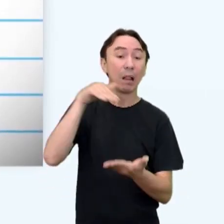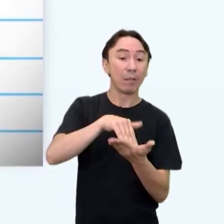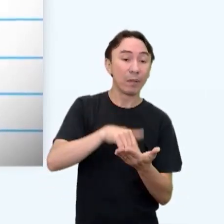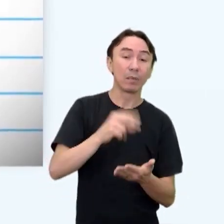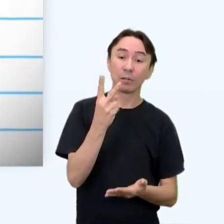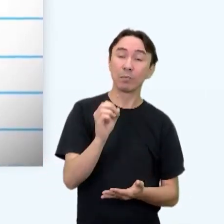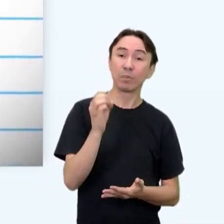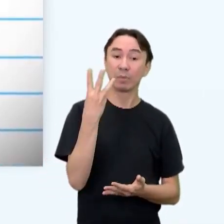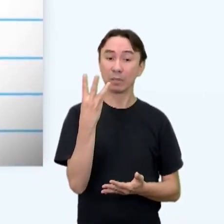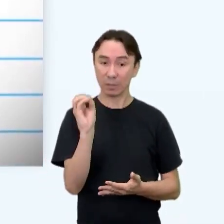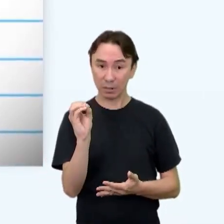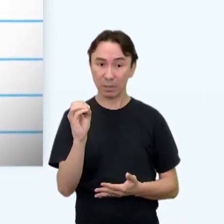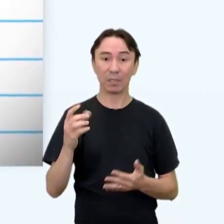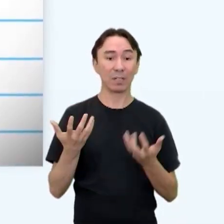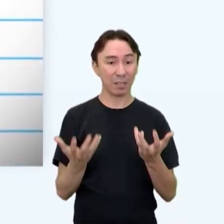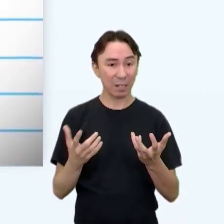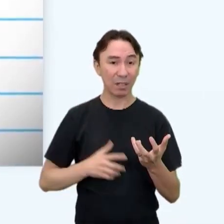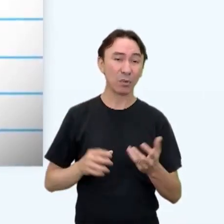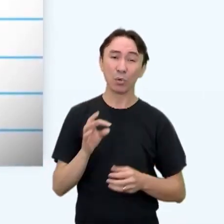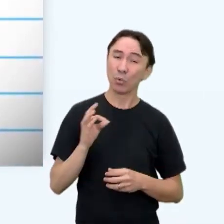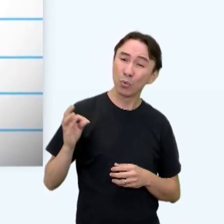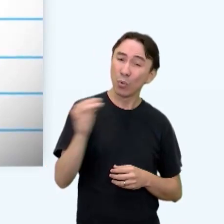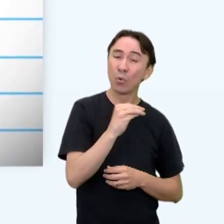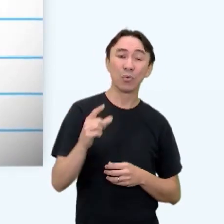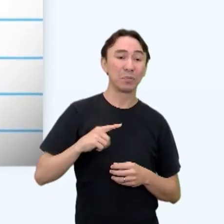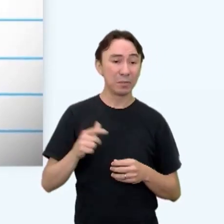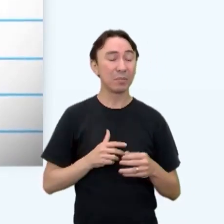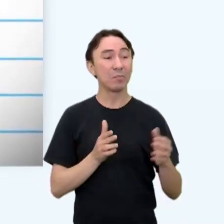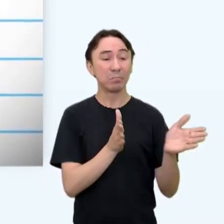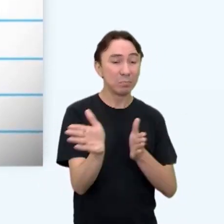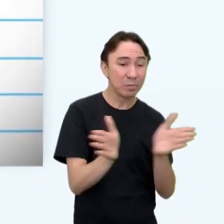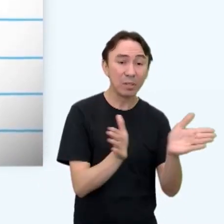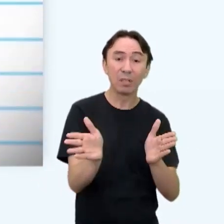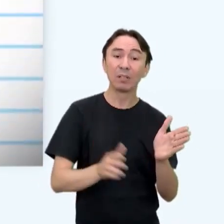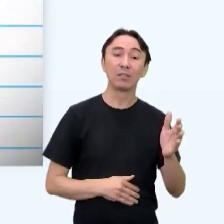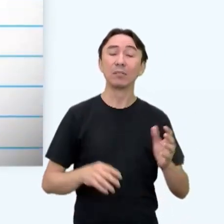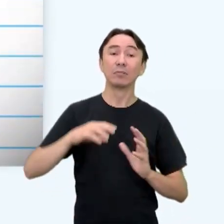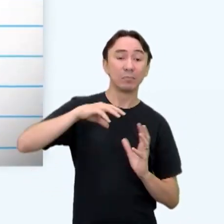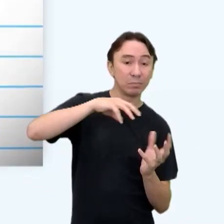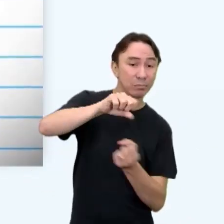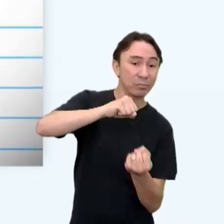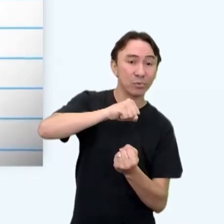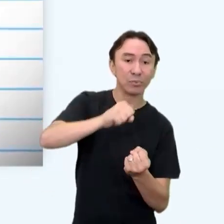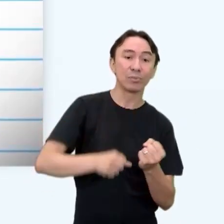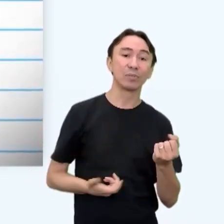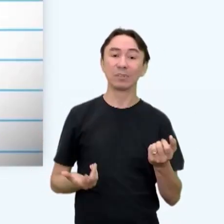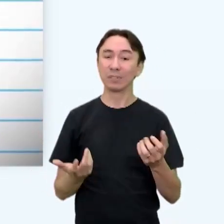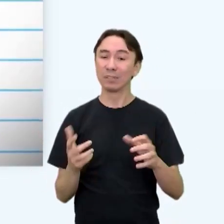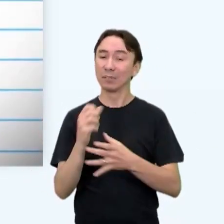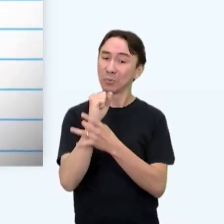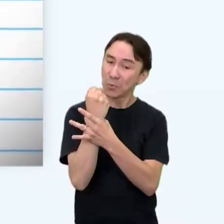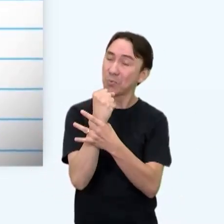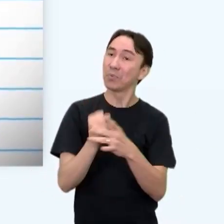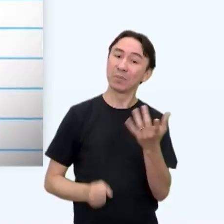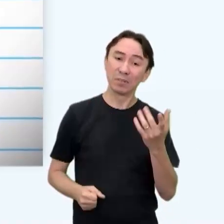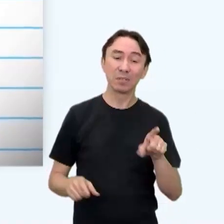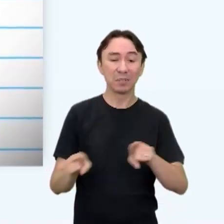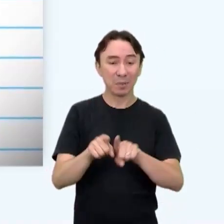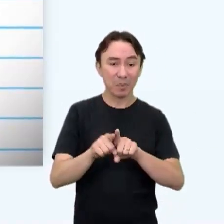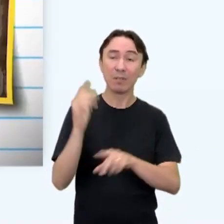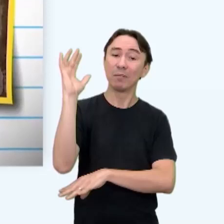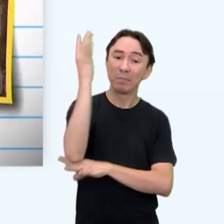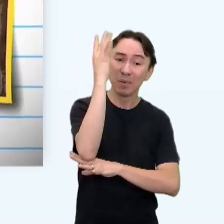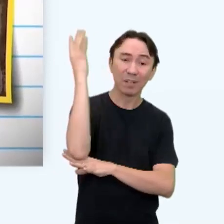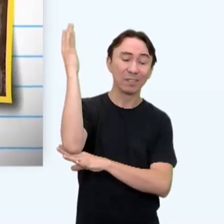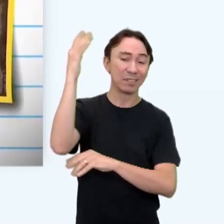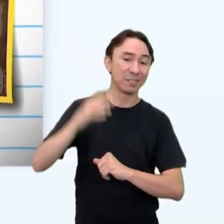acesso universal a espaços públicos seguros, inclusivos, acessíveis e verdes, em especial para as mulheres e crianças, pessoas